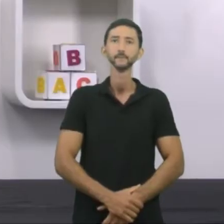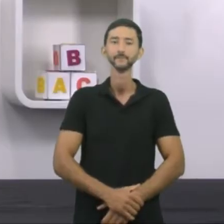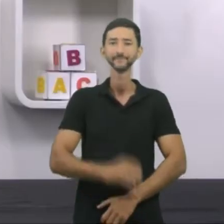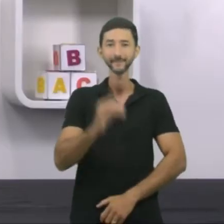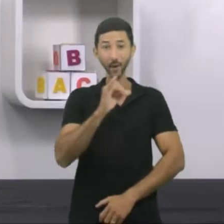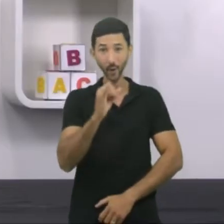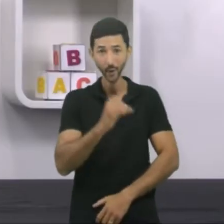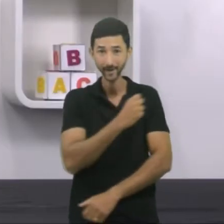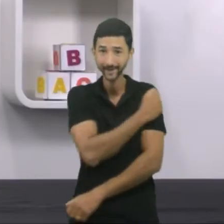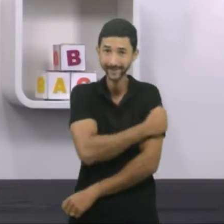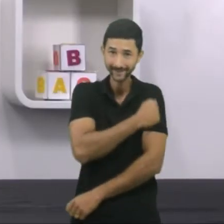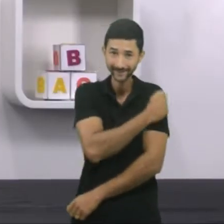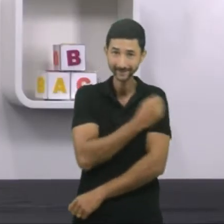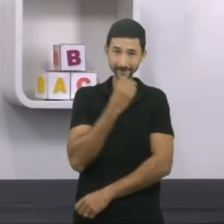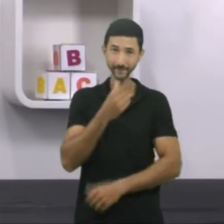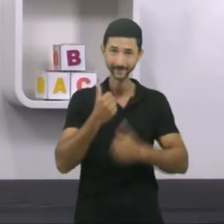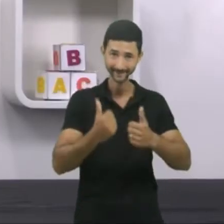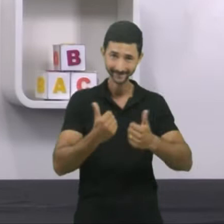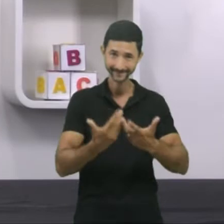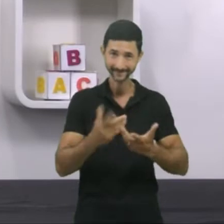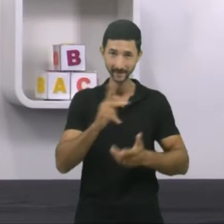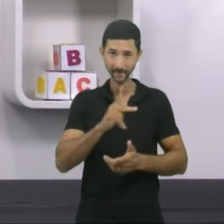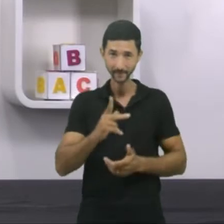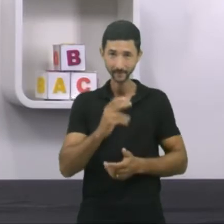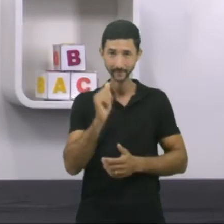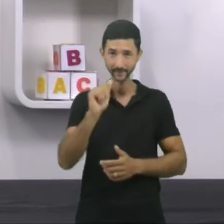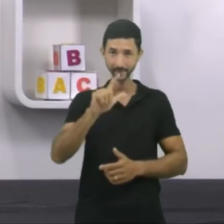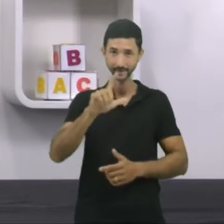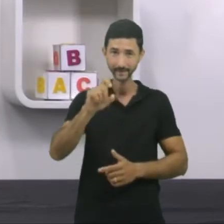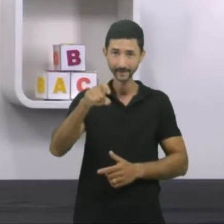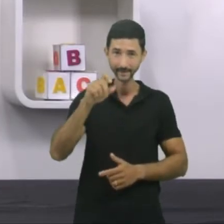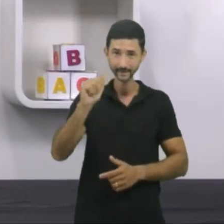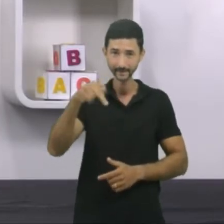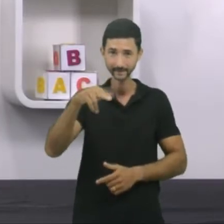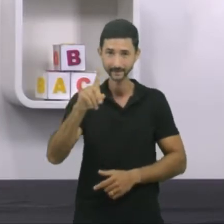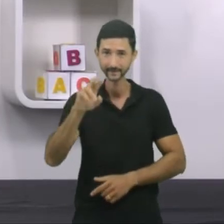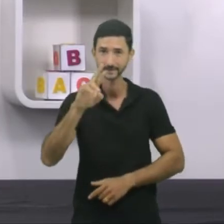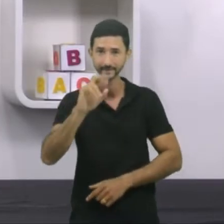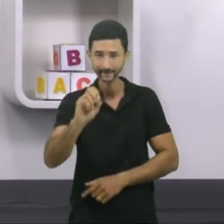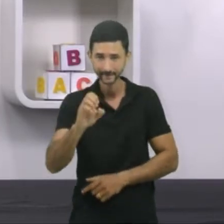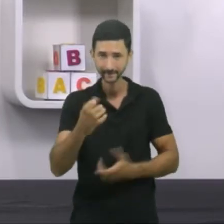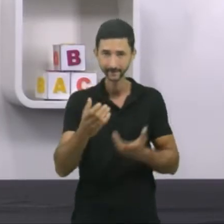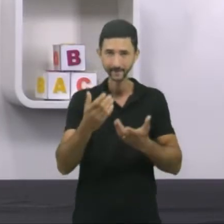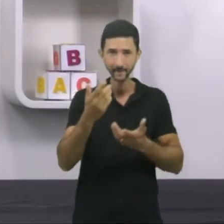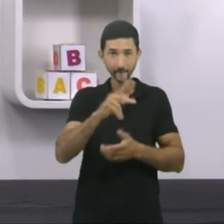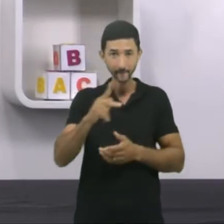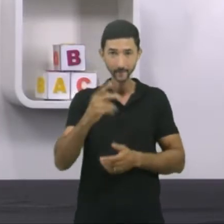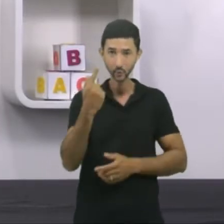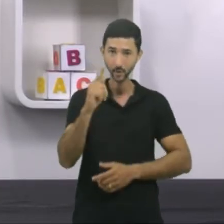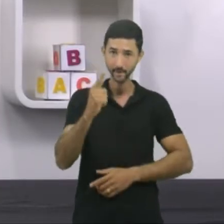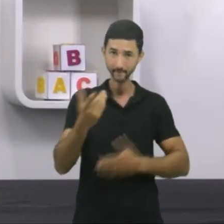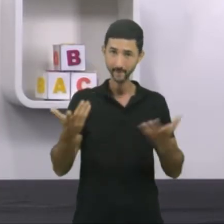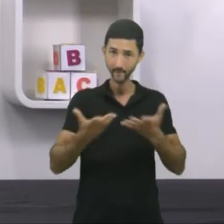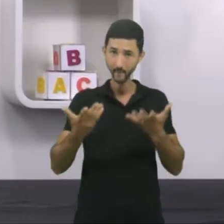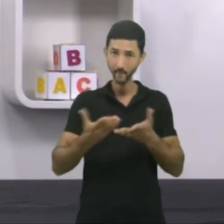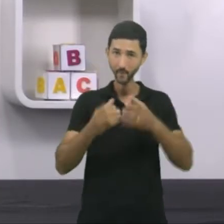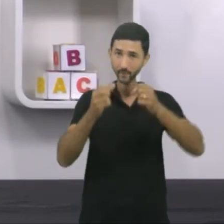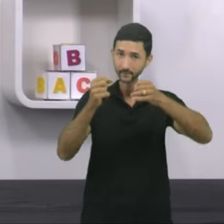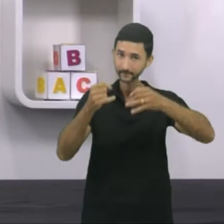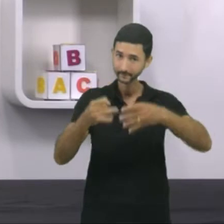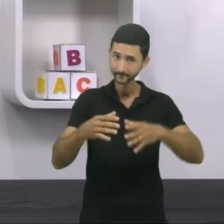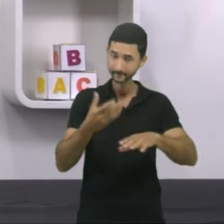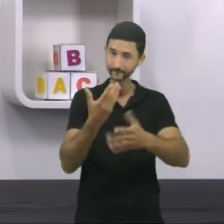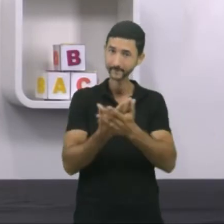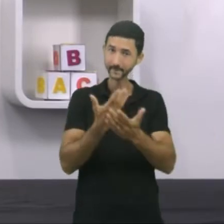Olá, querido aluno, tudo bem? Eu sou o professor Alexandre Donato, de Geografia, e hoje nós vamos ministrar